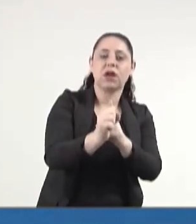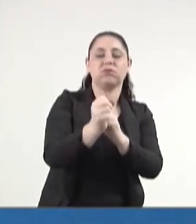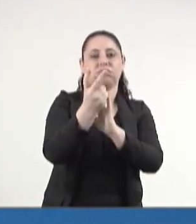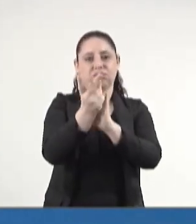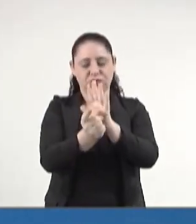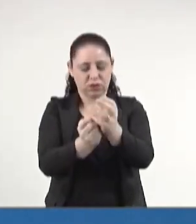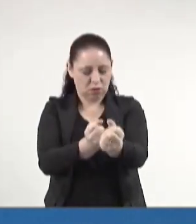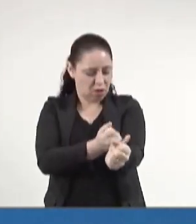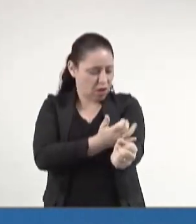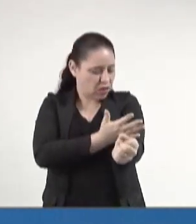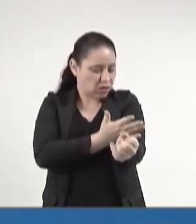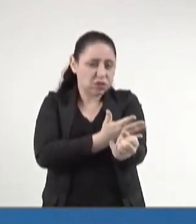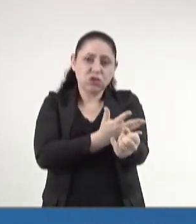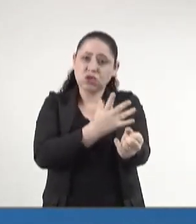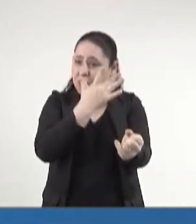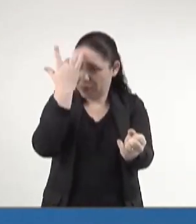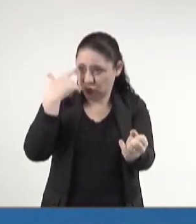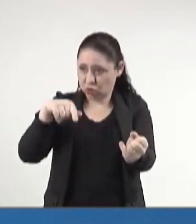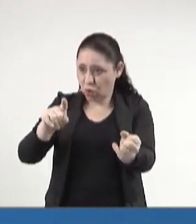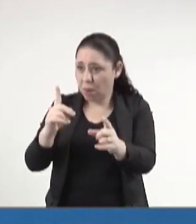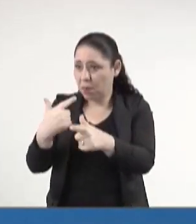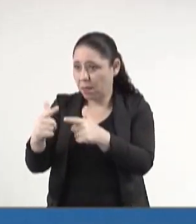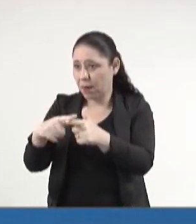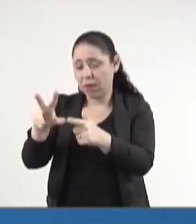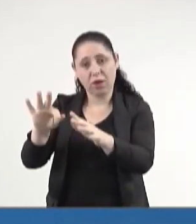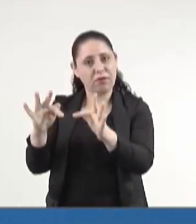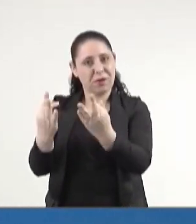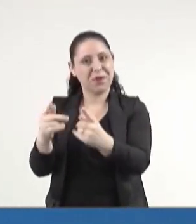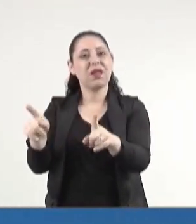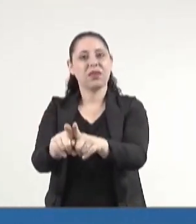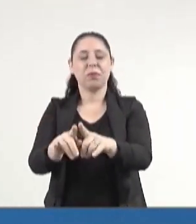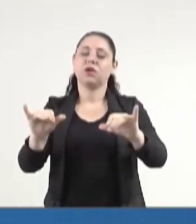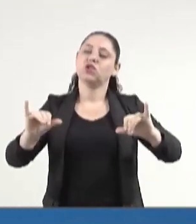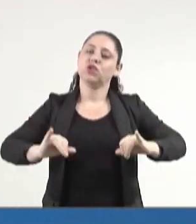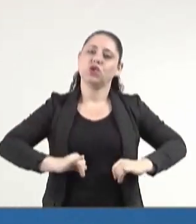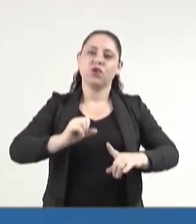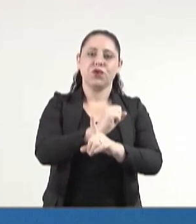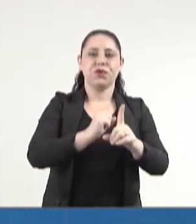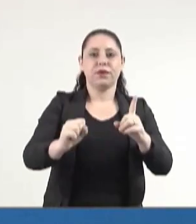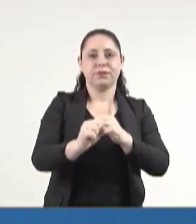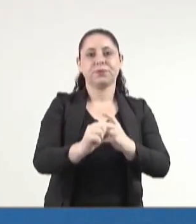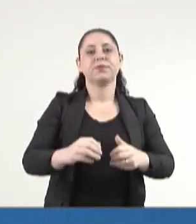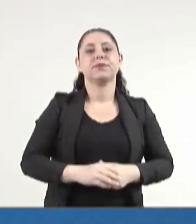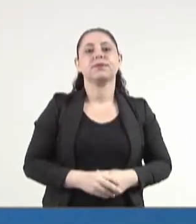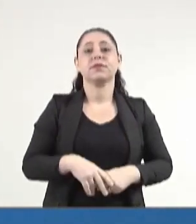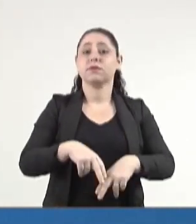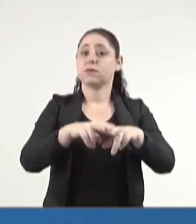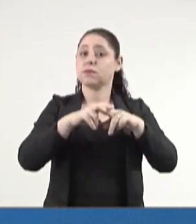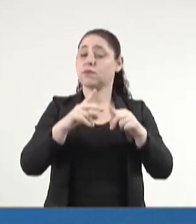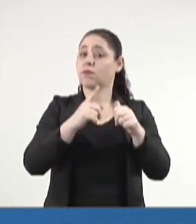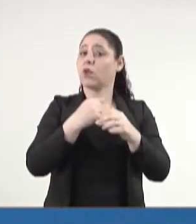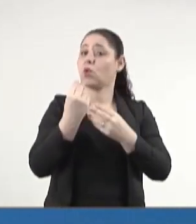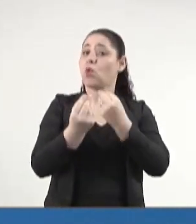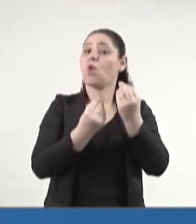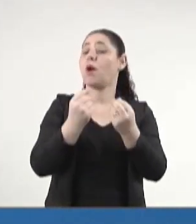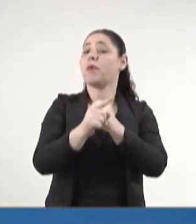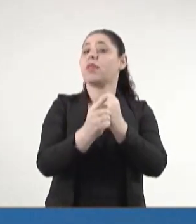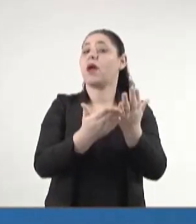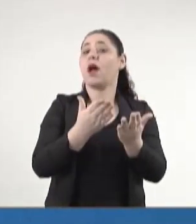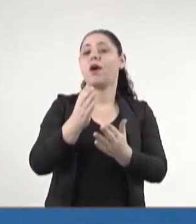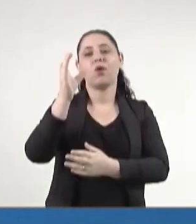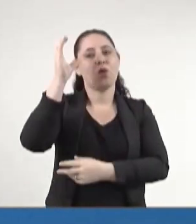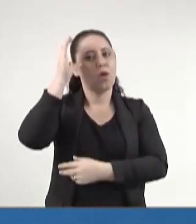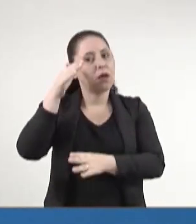financeiros afetam não apenas o indivíduo dependente, mas também suas famílias e toda a sociedade. Desse modo, a primeira forma de tratamento é